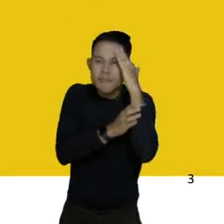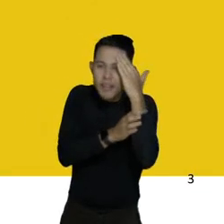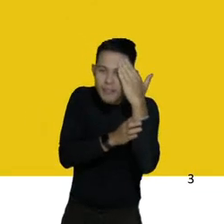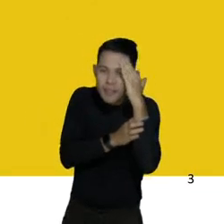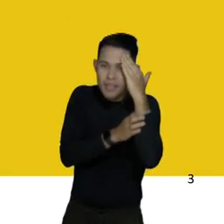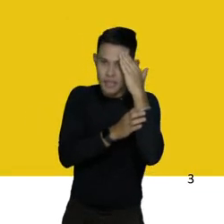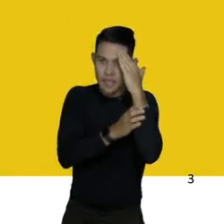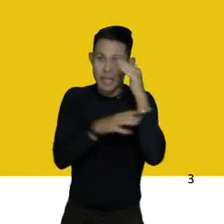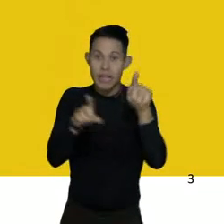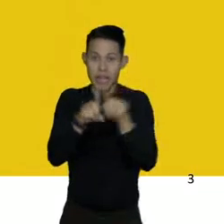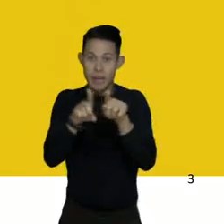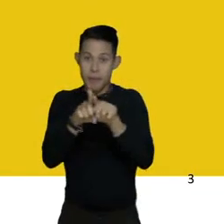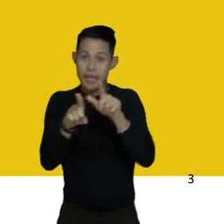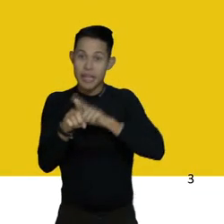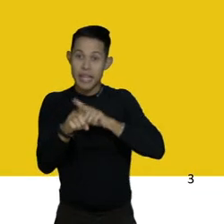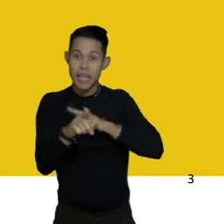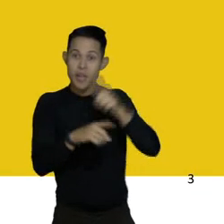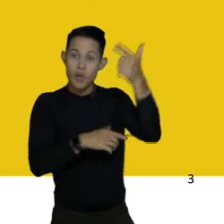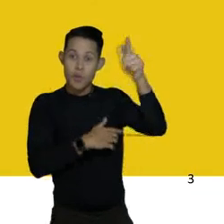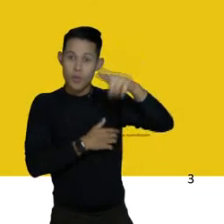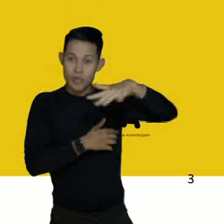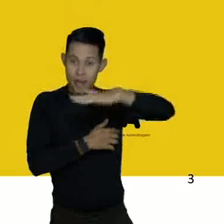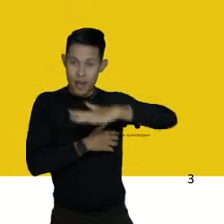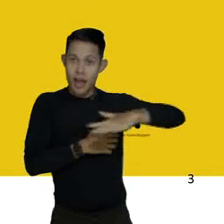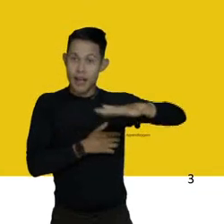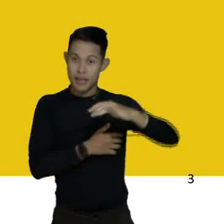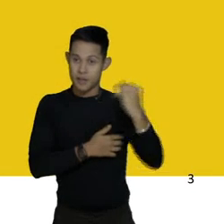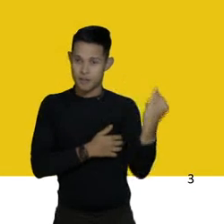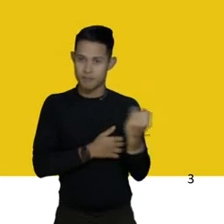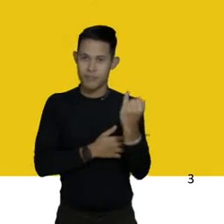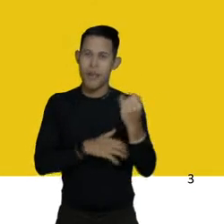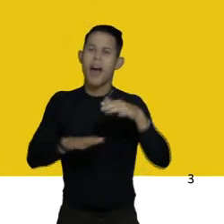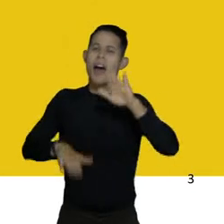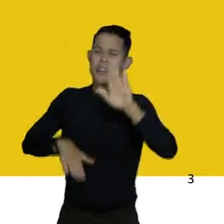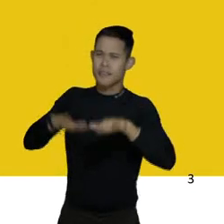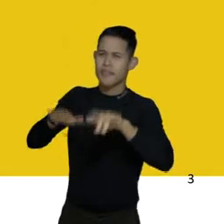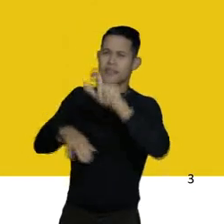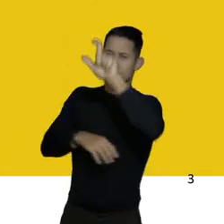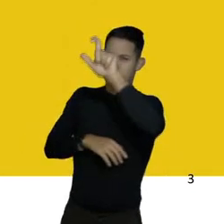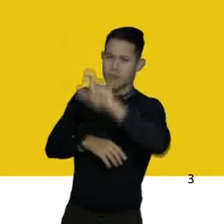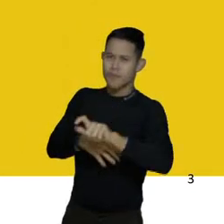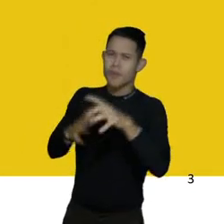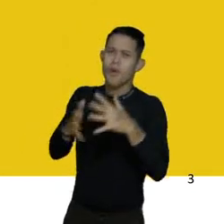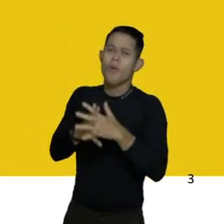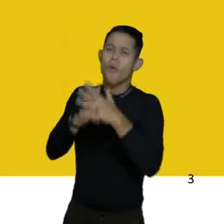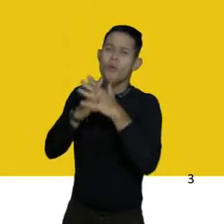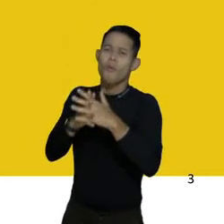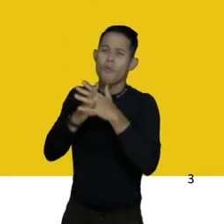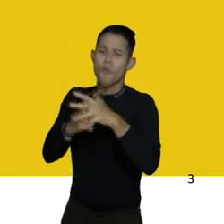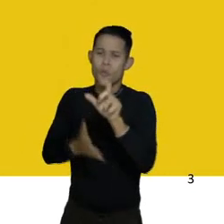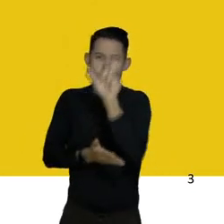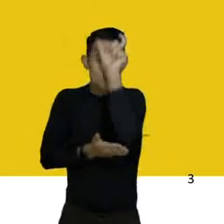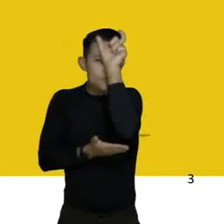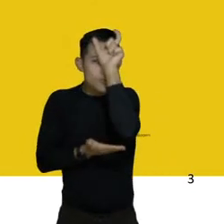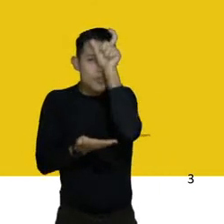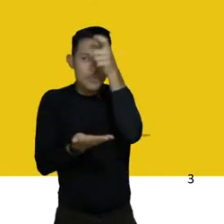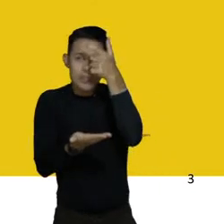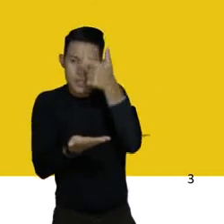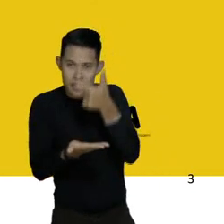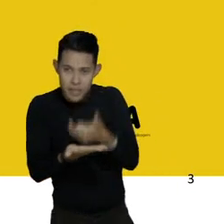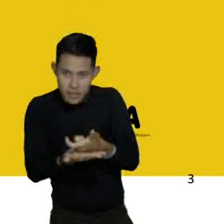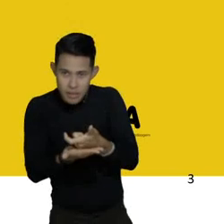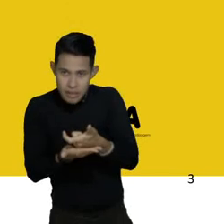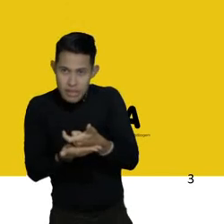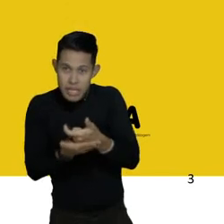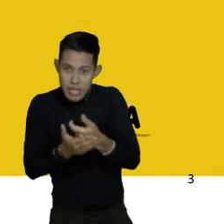vernique e muita gente confunde a dislexia de evolução que é a Nossa com a dislexia adquirida que seria